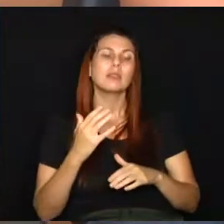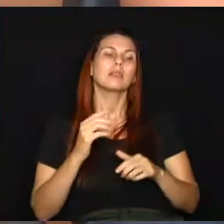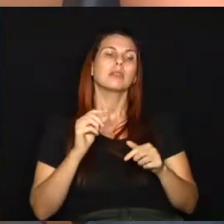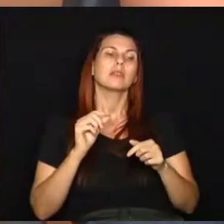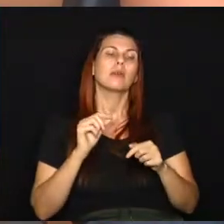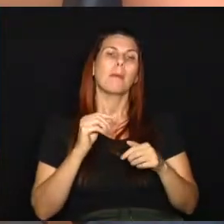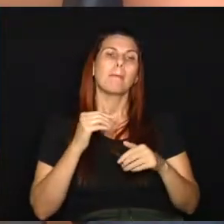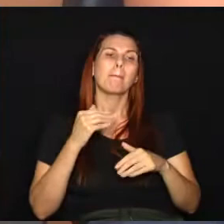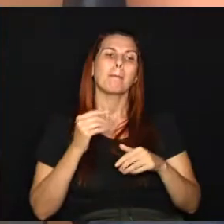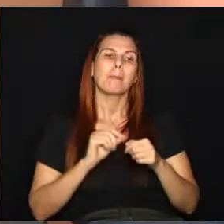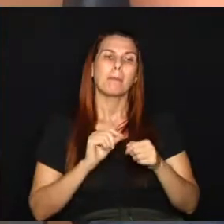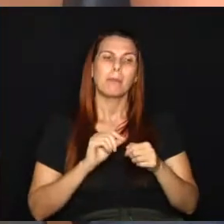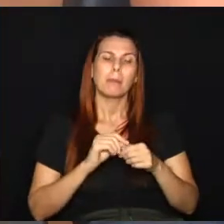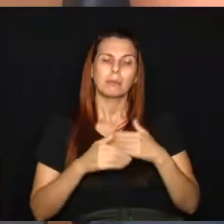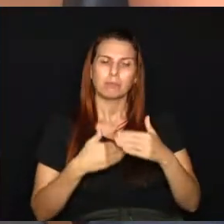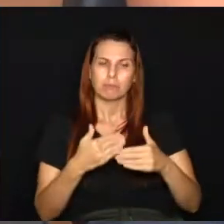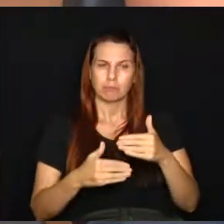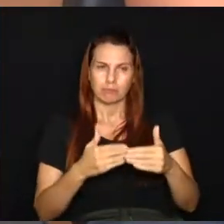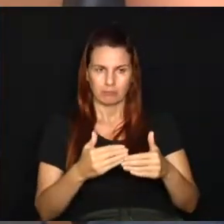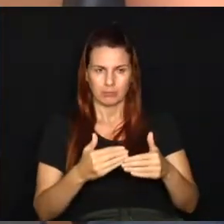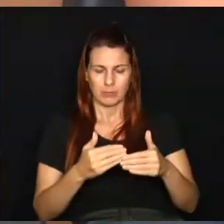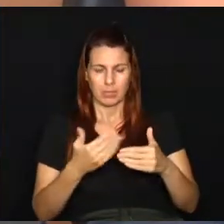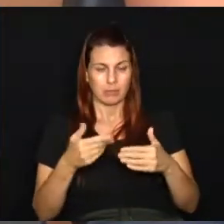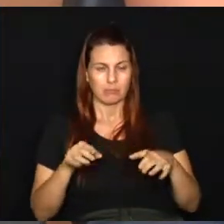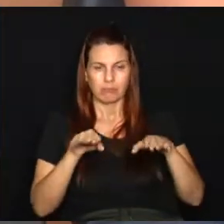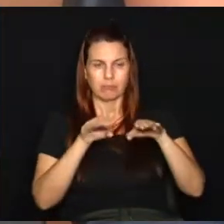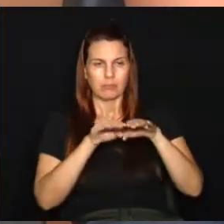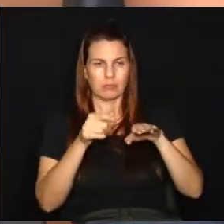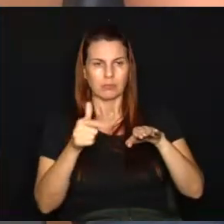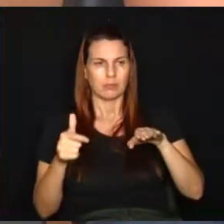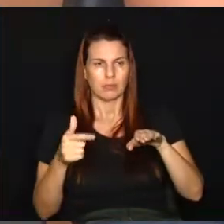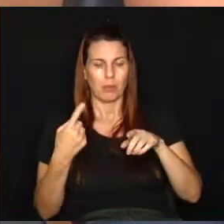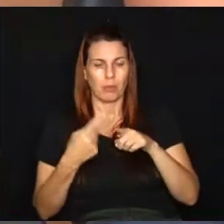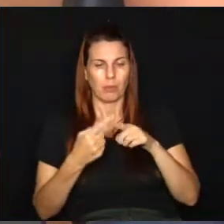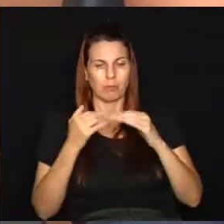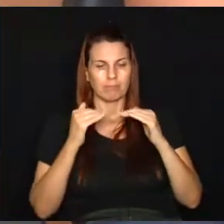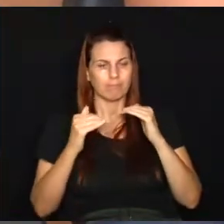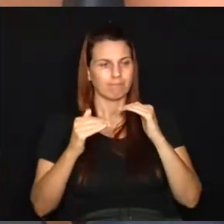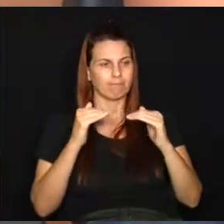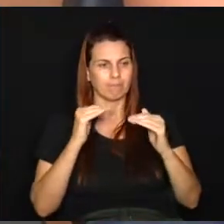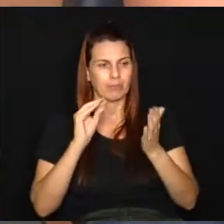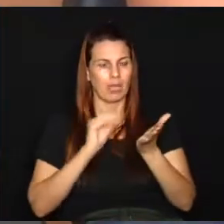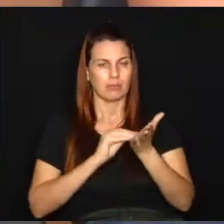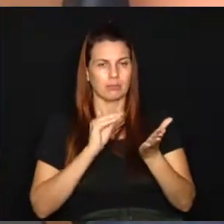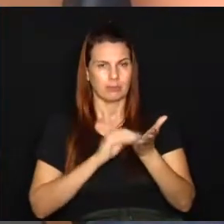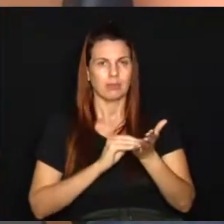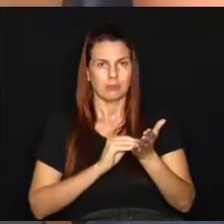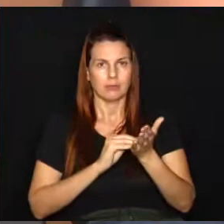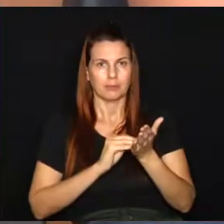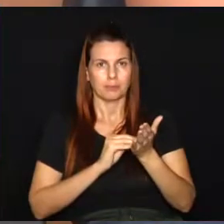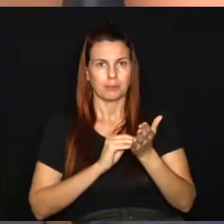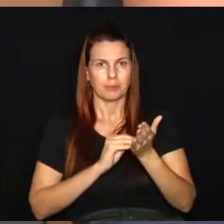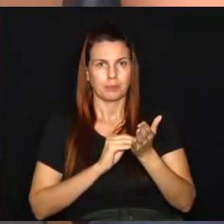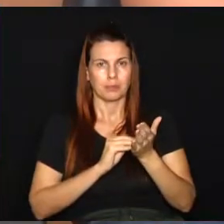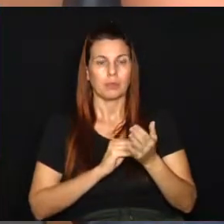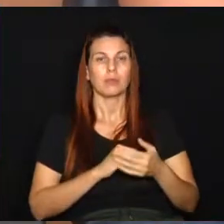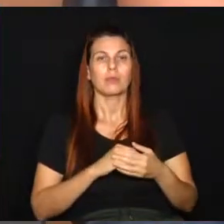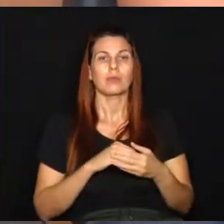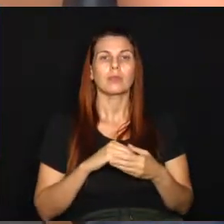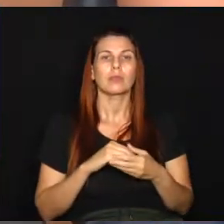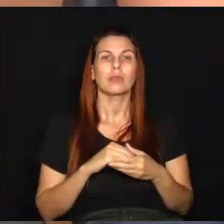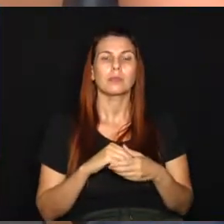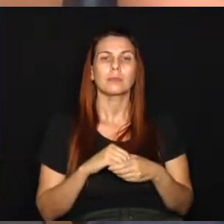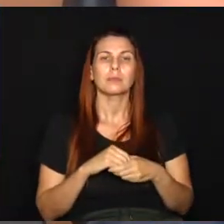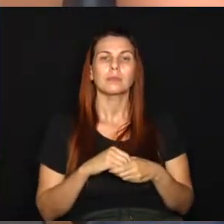gente tem uma produtividade equiparada se a gente não tem uma equidade equidade de gênero, de políticas